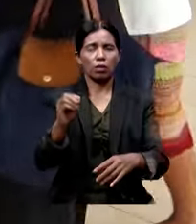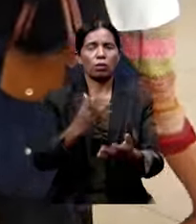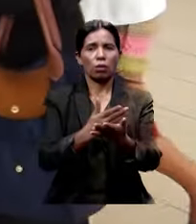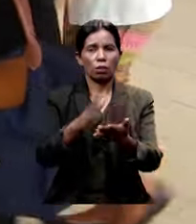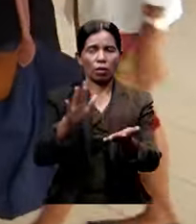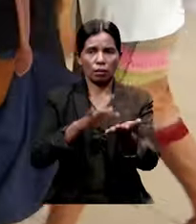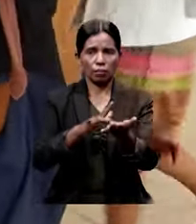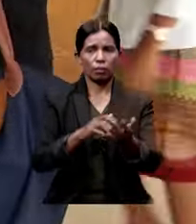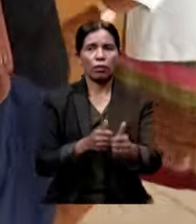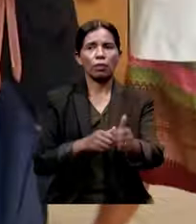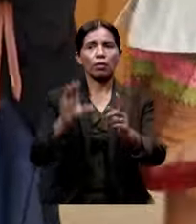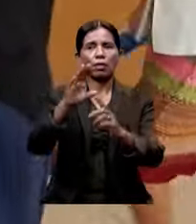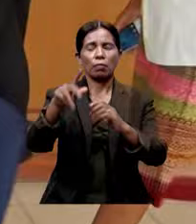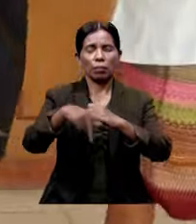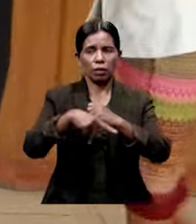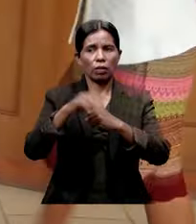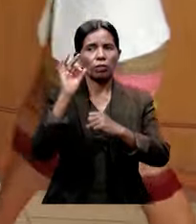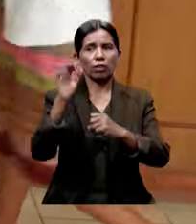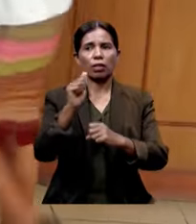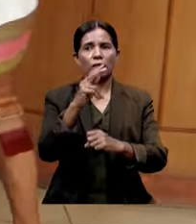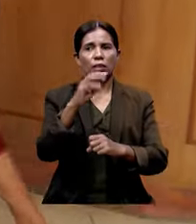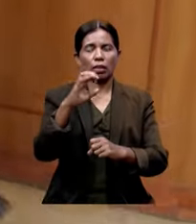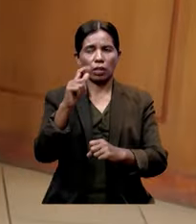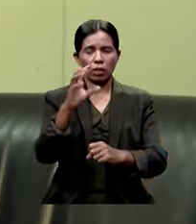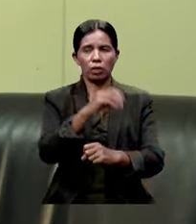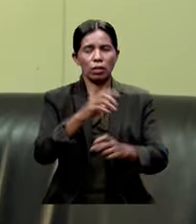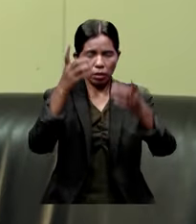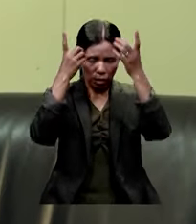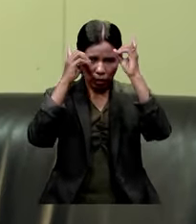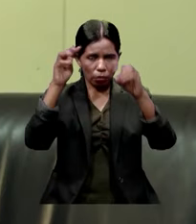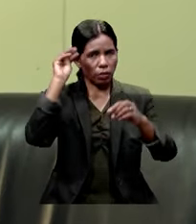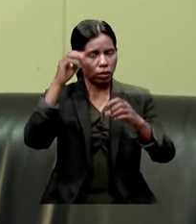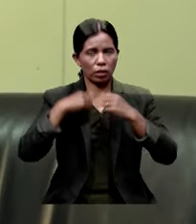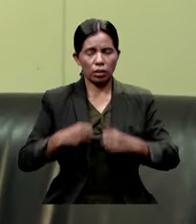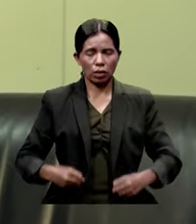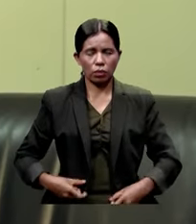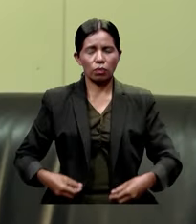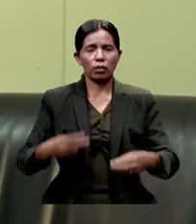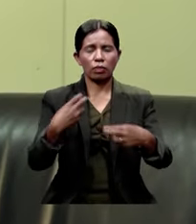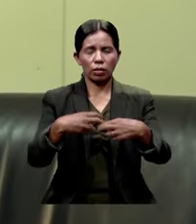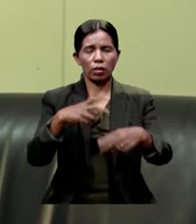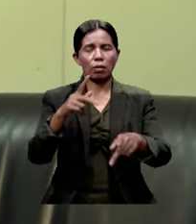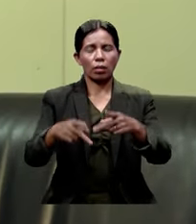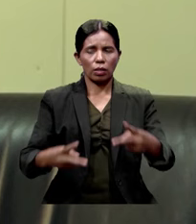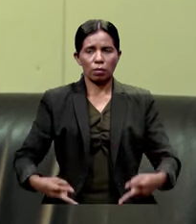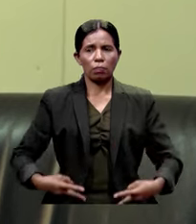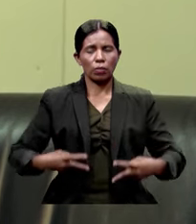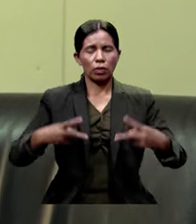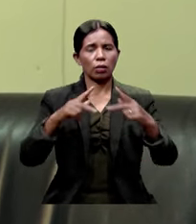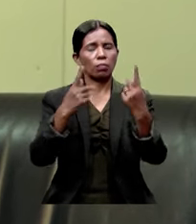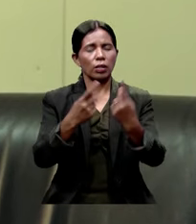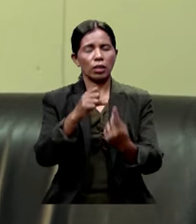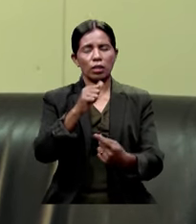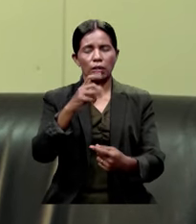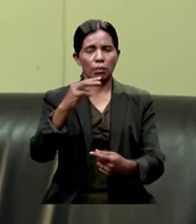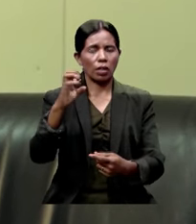Moroc. Tersefi Bancara Fratelinha nesse Eto Guterres, decisão ministra saúde né, foi ameaça para a minha vida, também a companhia Salimago, lá